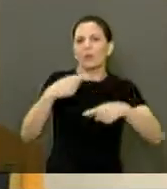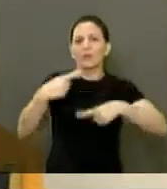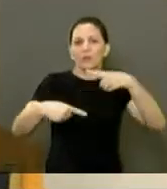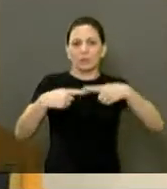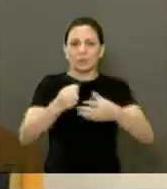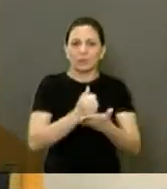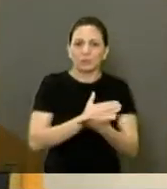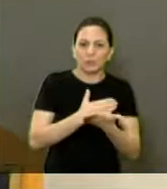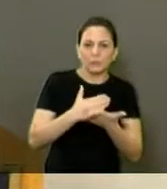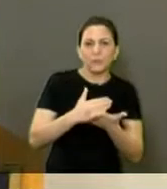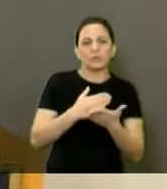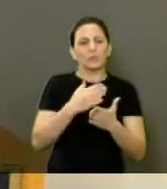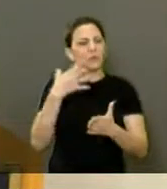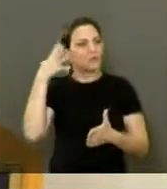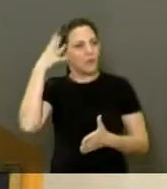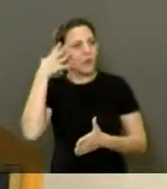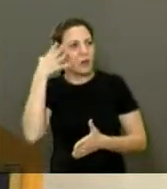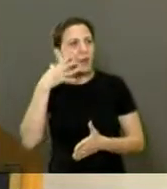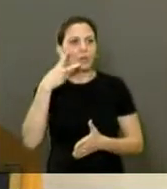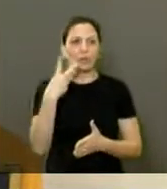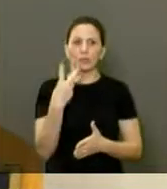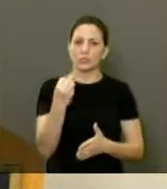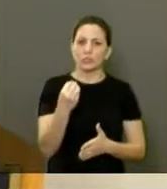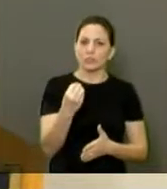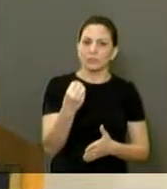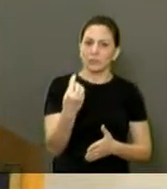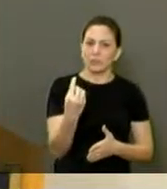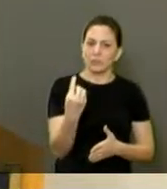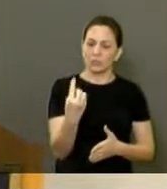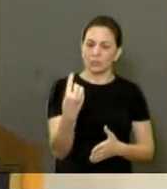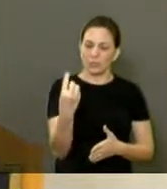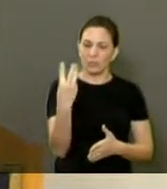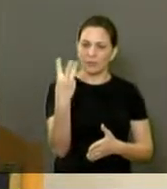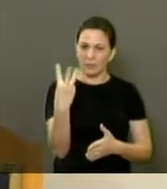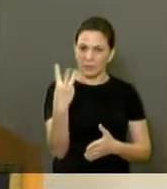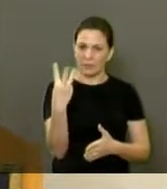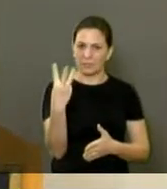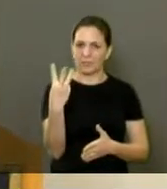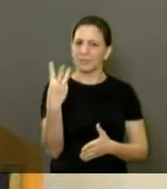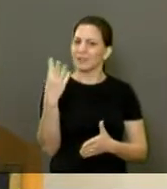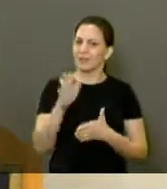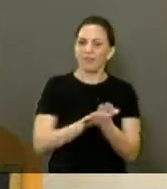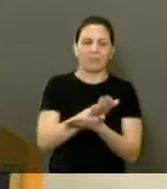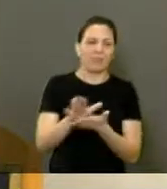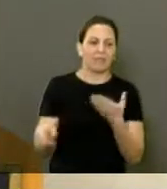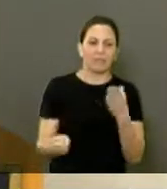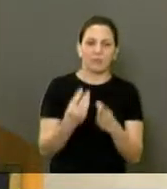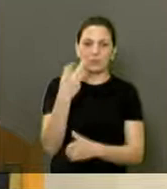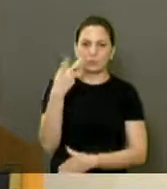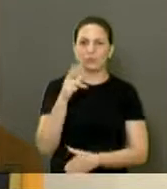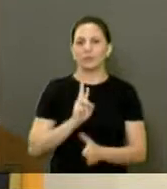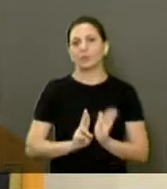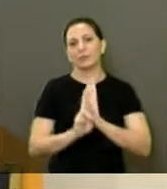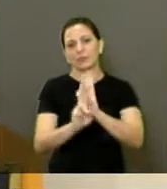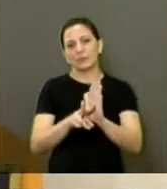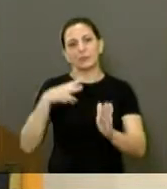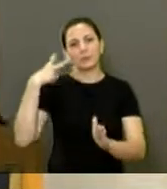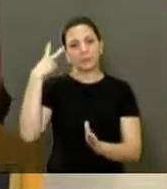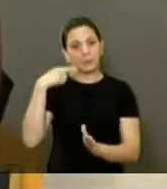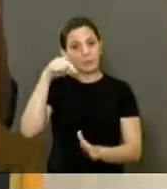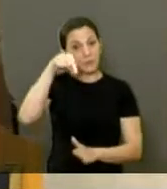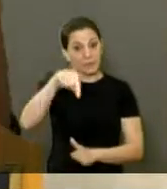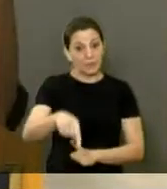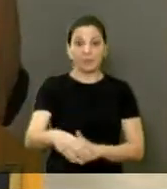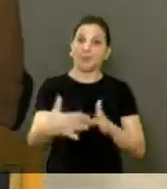em 2013. E nenhuma medida foi tomada. Então... creio que os representantes dos partidos aqui, que